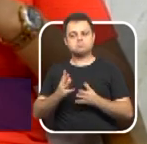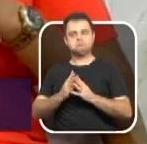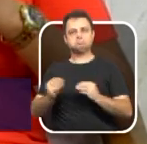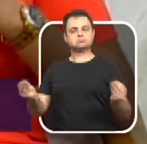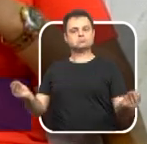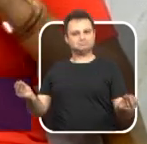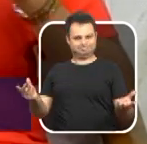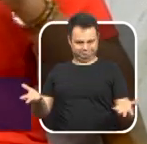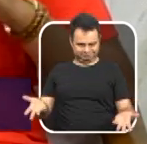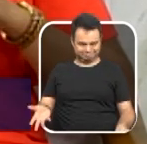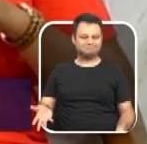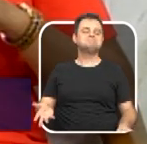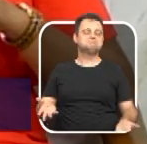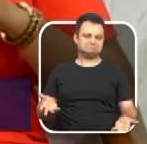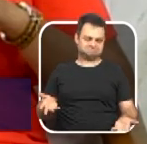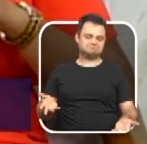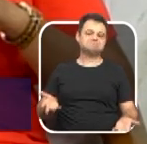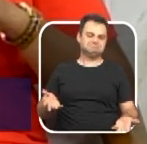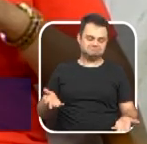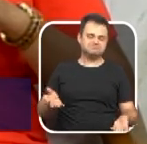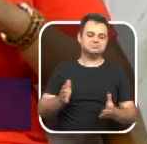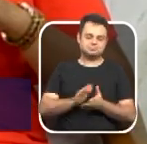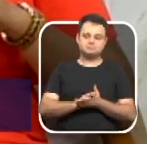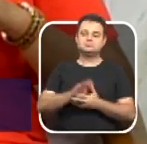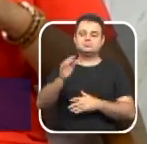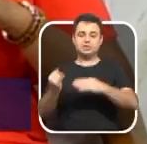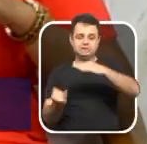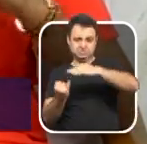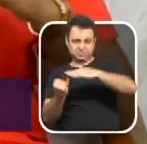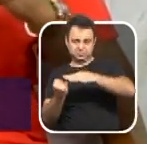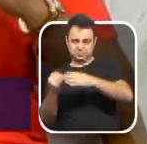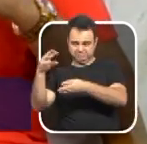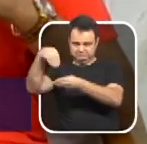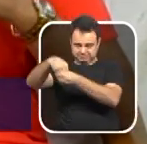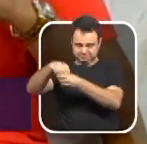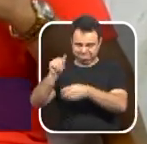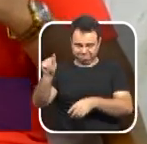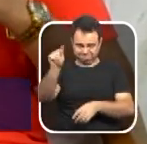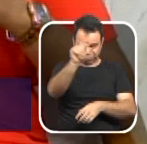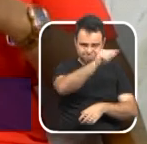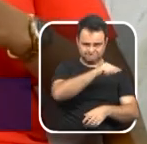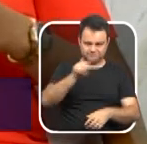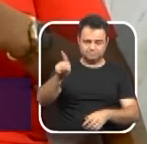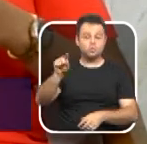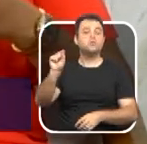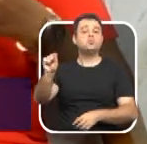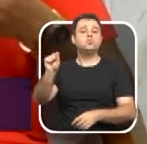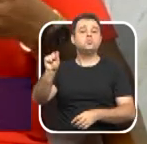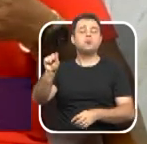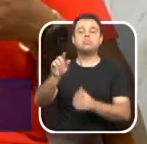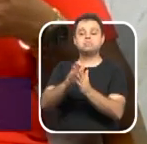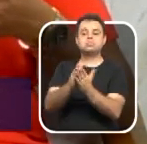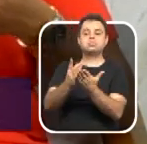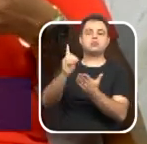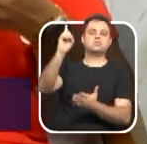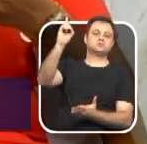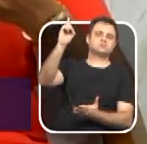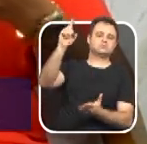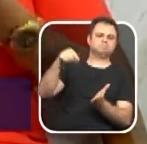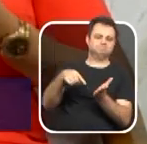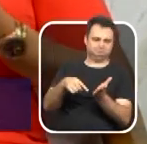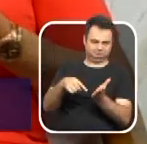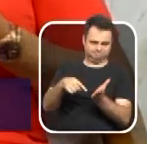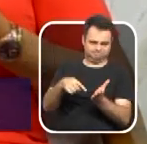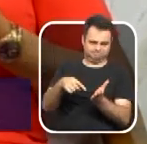toda a diferença, que é a palavra de Deus. Porque uma coisa está associada à outra, né? Nós somos formados por corpo,